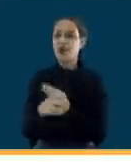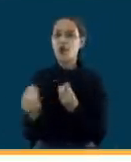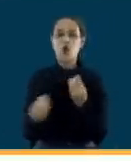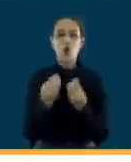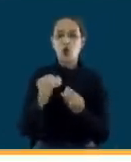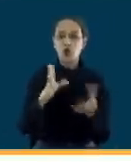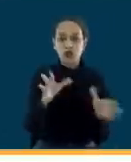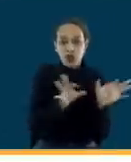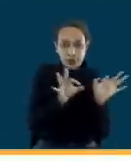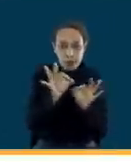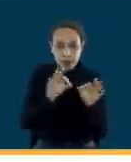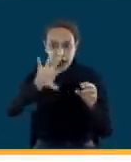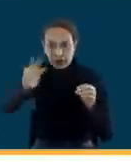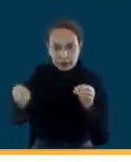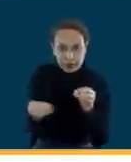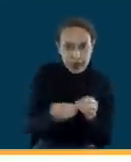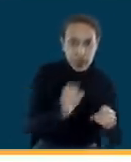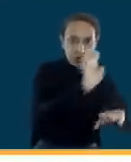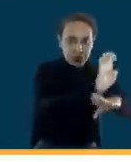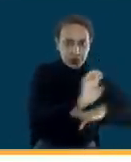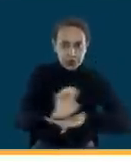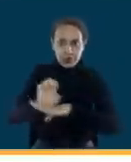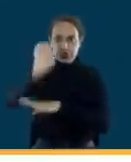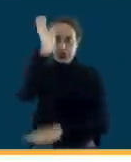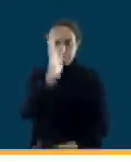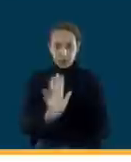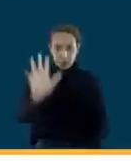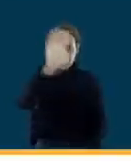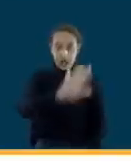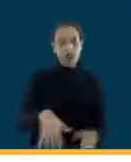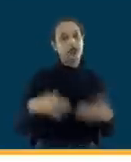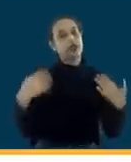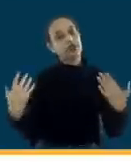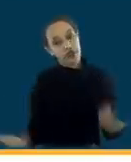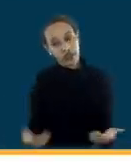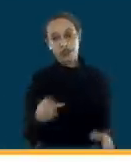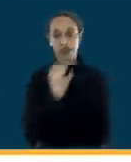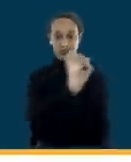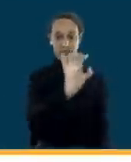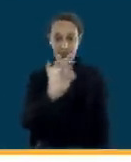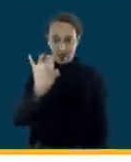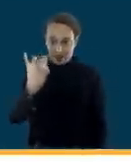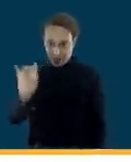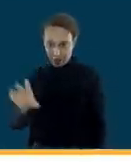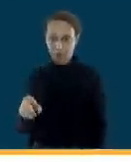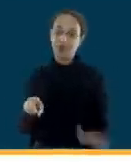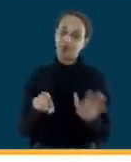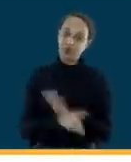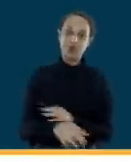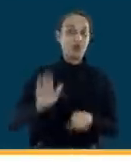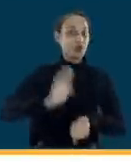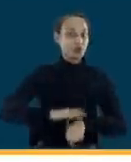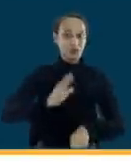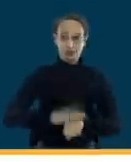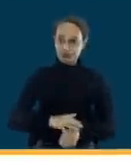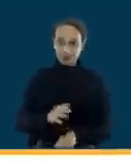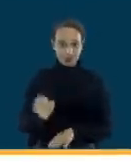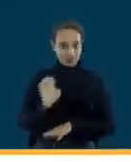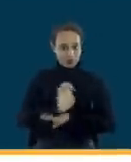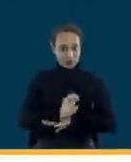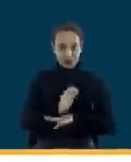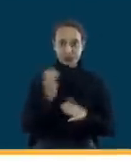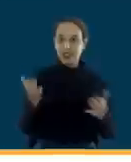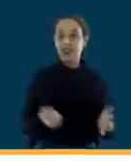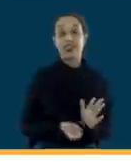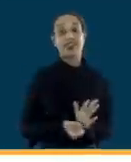implementação nos estados, de modo geral, claro que cada um pergunta do seu estado, porque temos pessoas de vários estados do Brasil acompanhando aqui, mas talvez